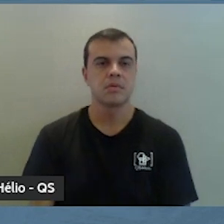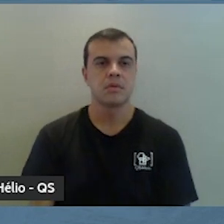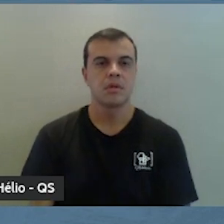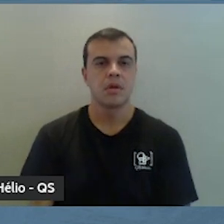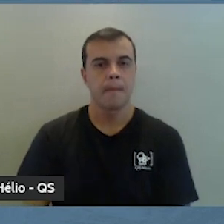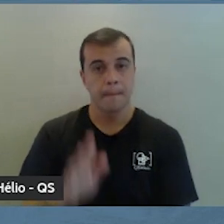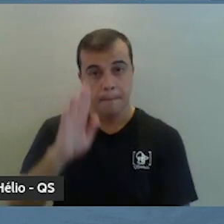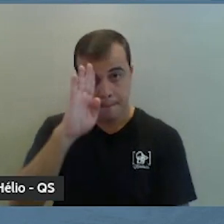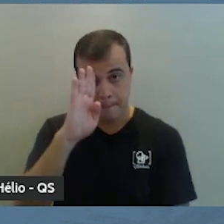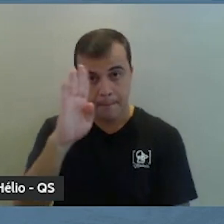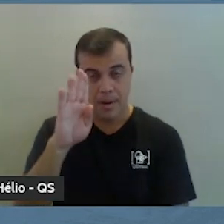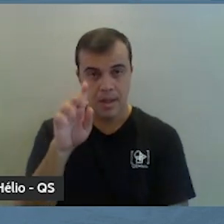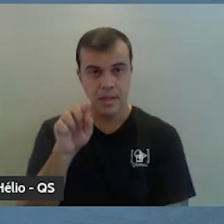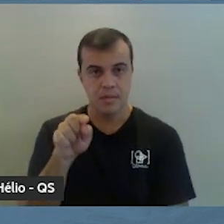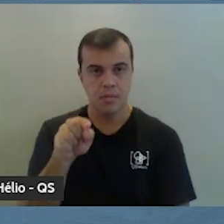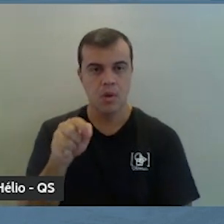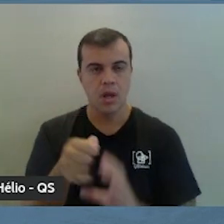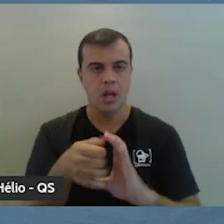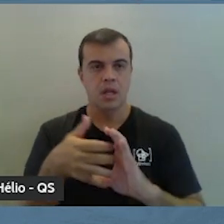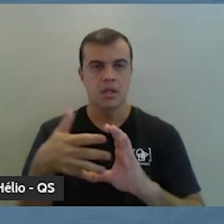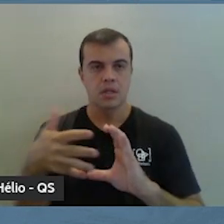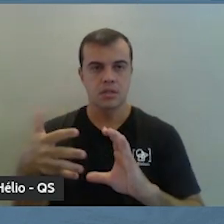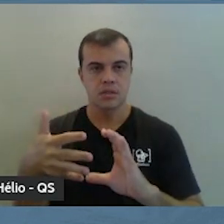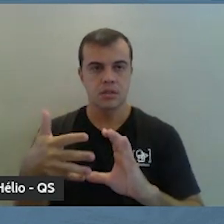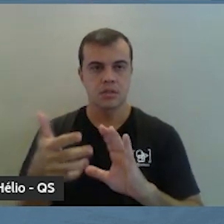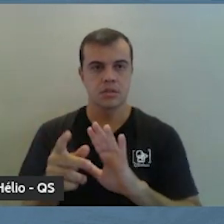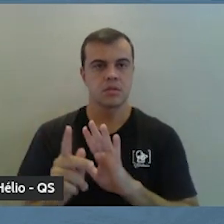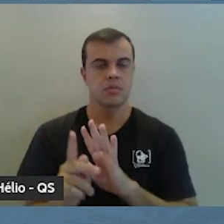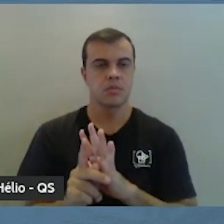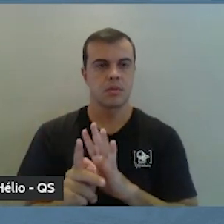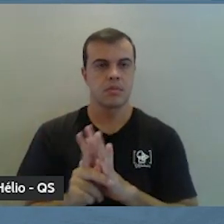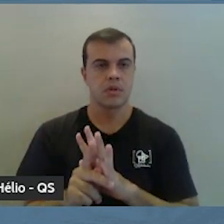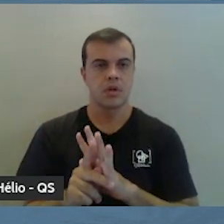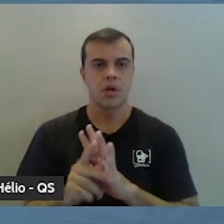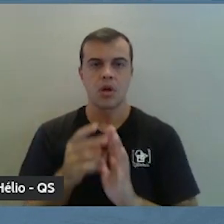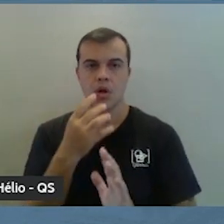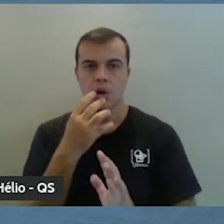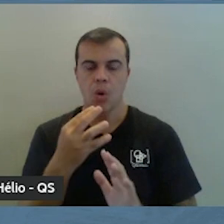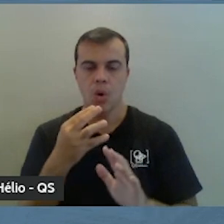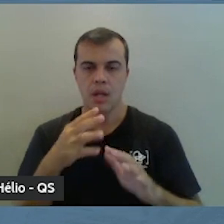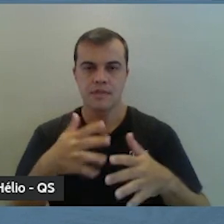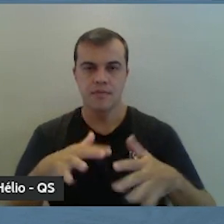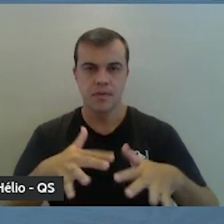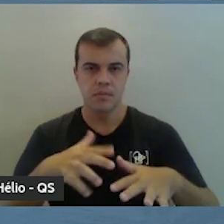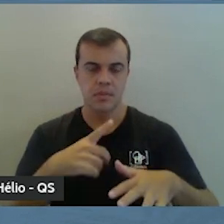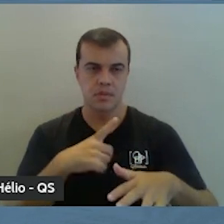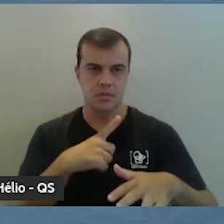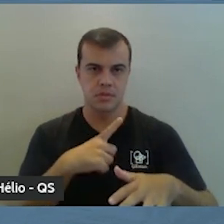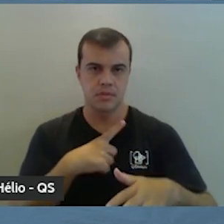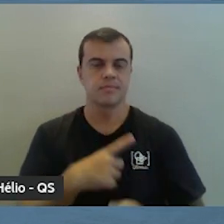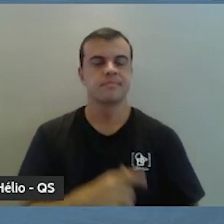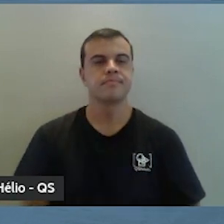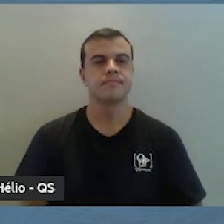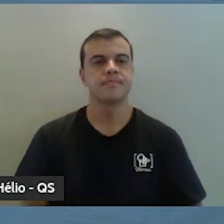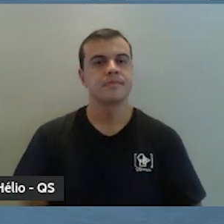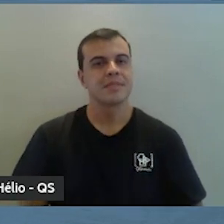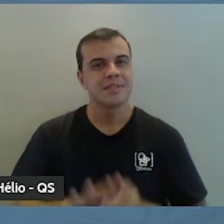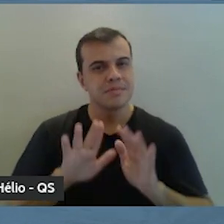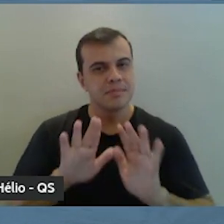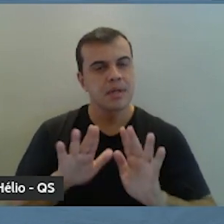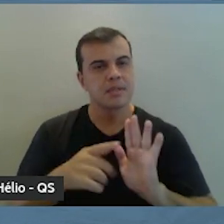A principal característica são justamente essas cores vibrantes que a Tarsila traz. Mas ela